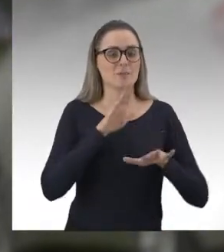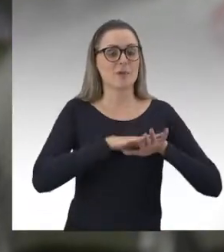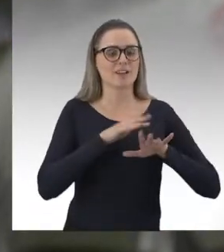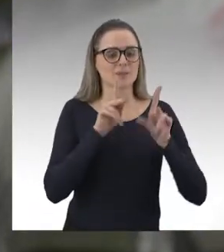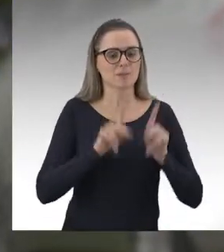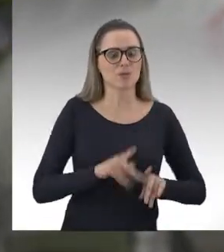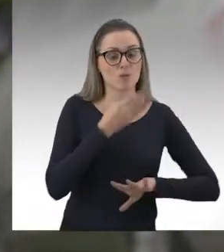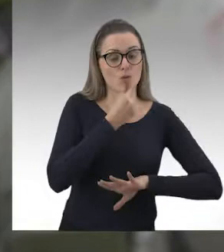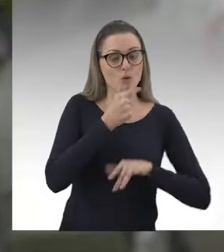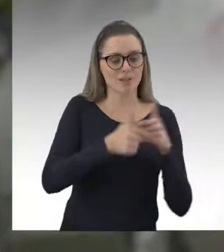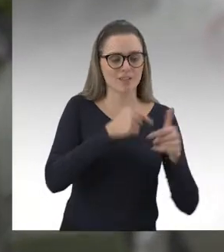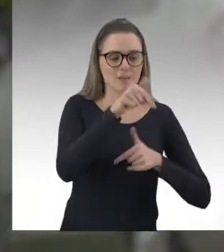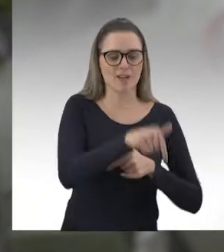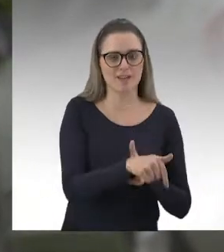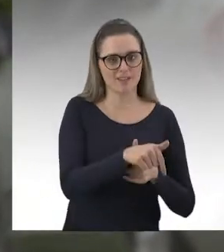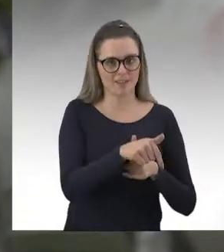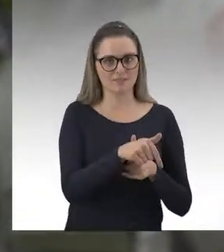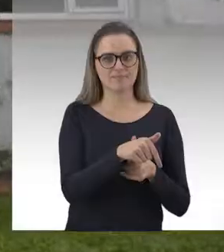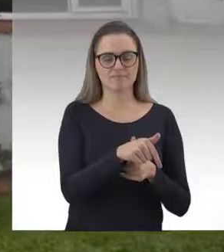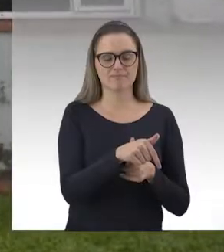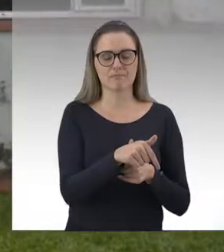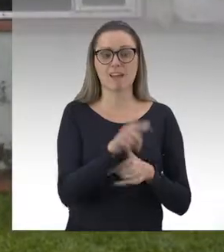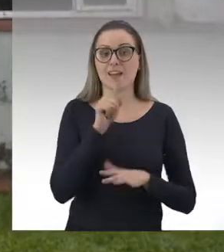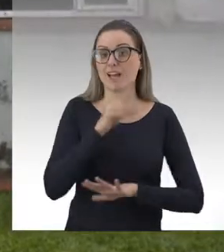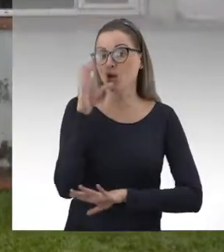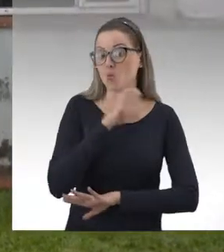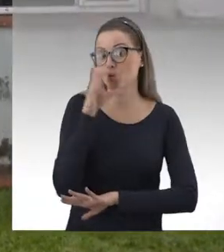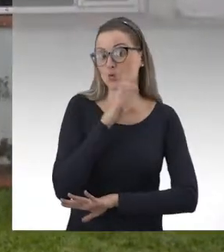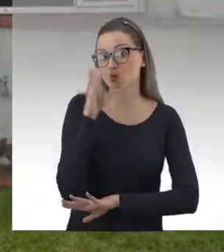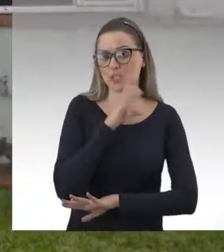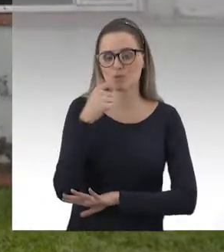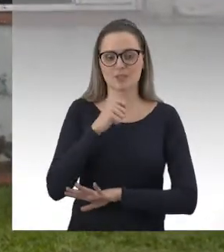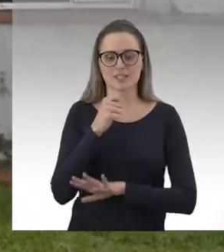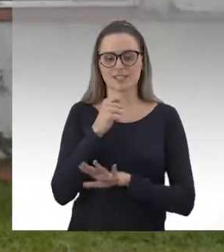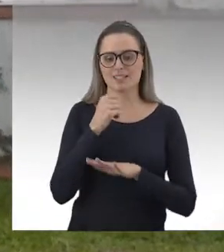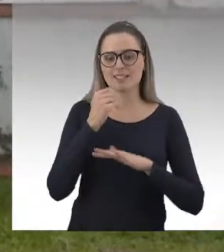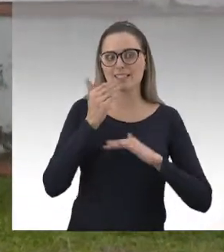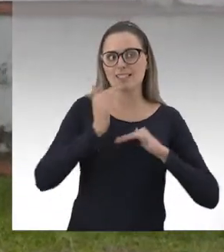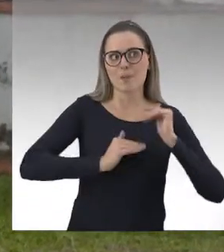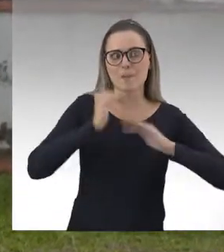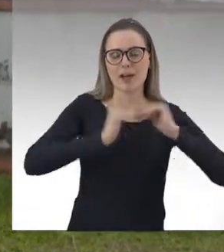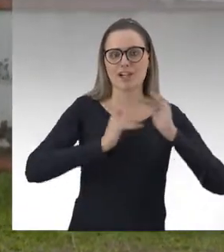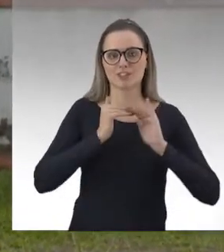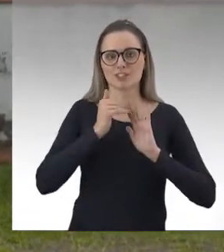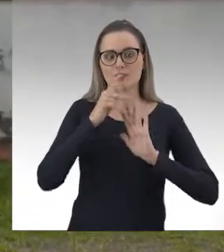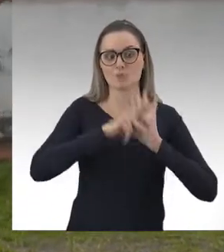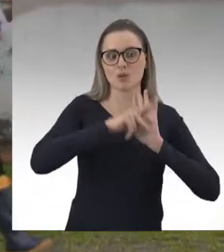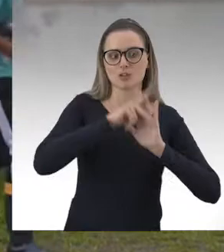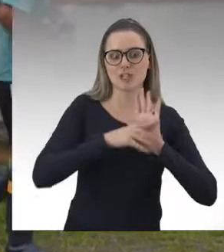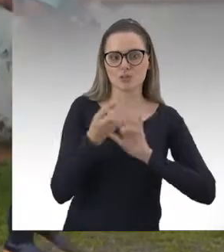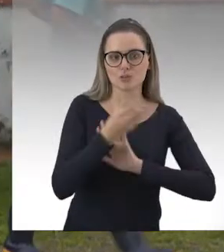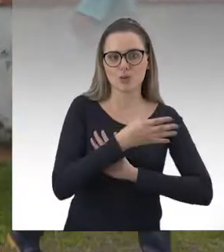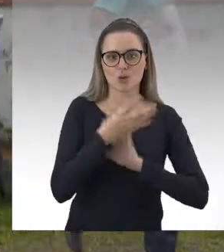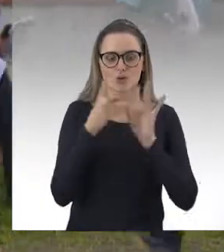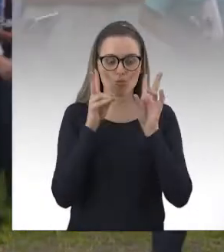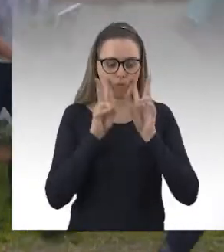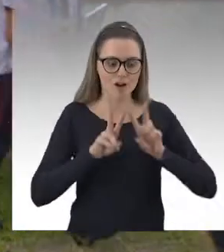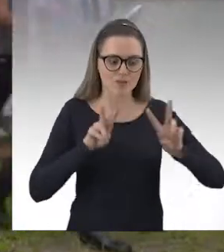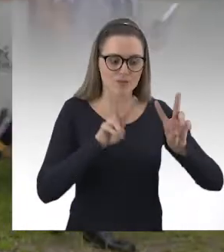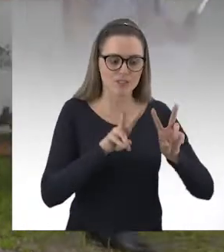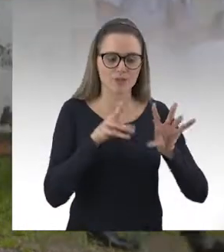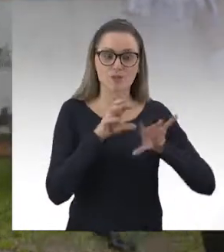campo. E, portanto, é mais que urgente a criação de políticas públicas e um olhar específico